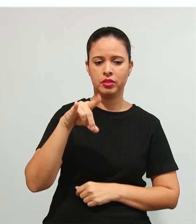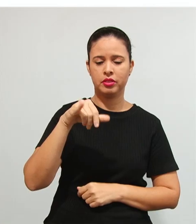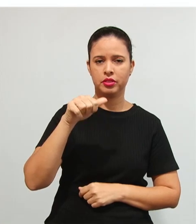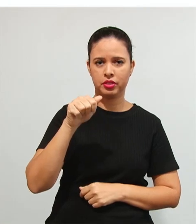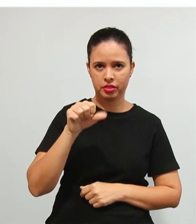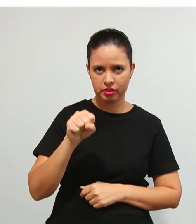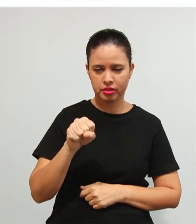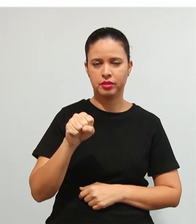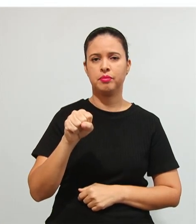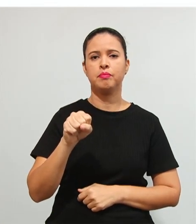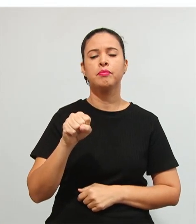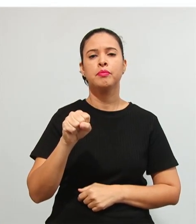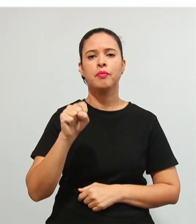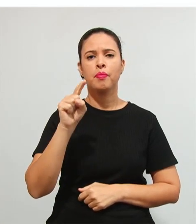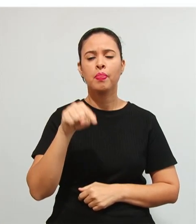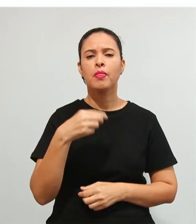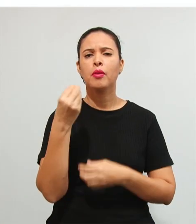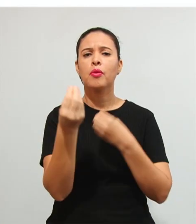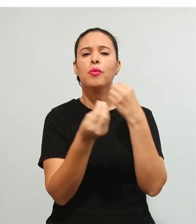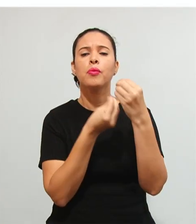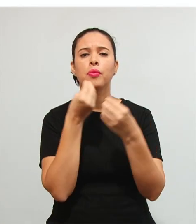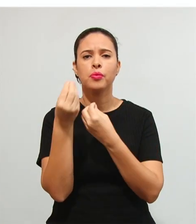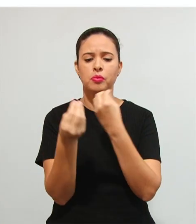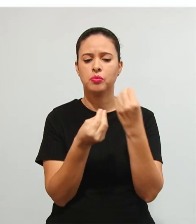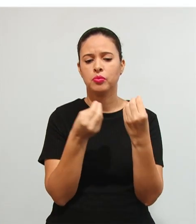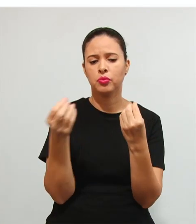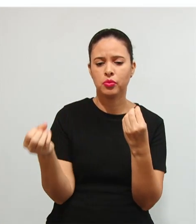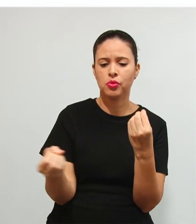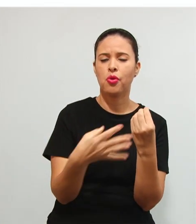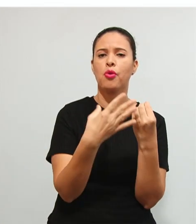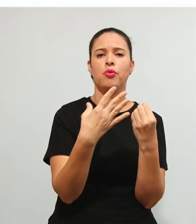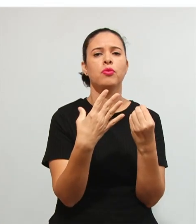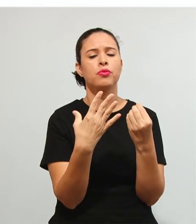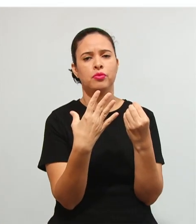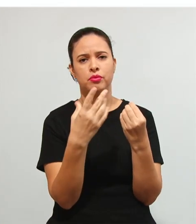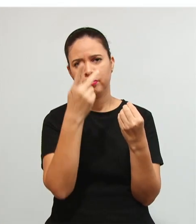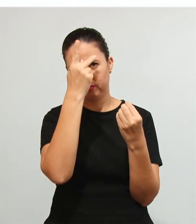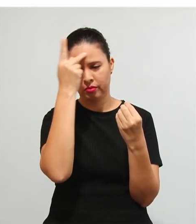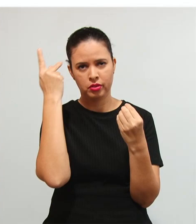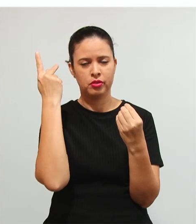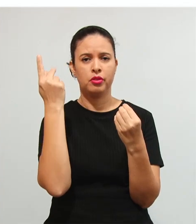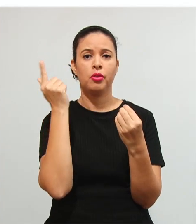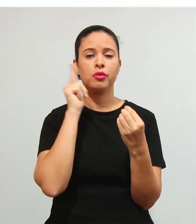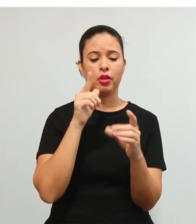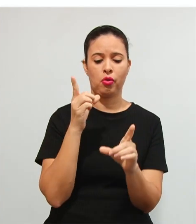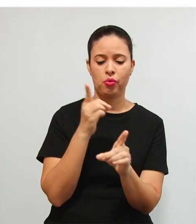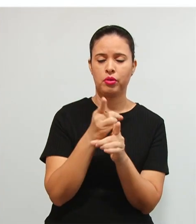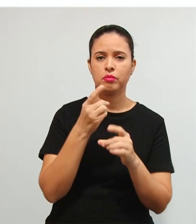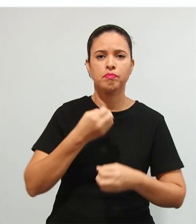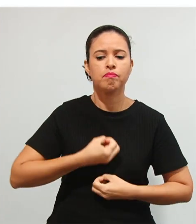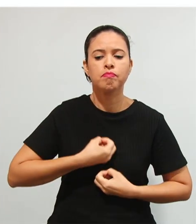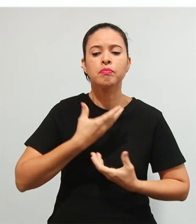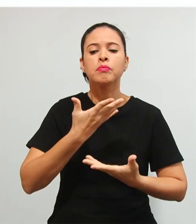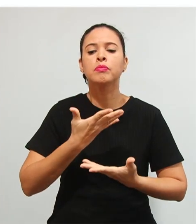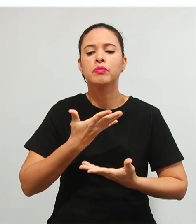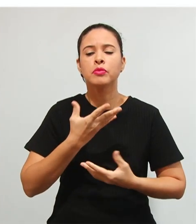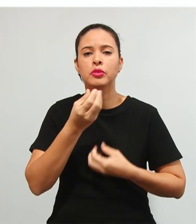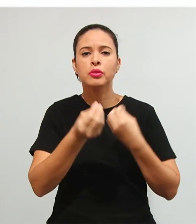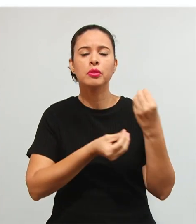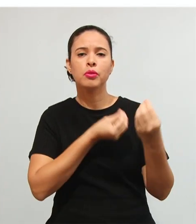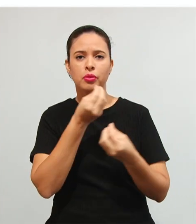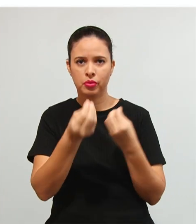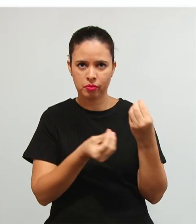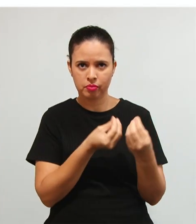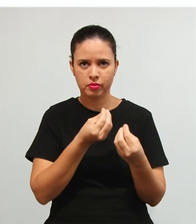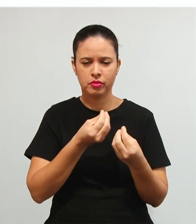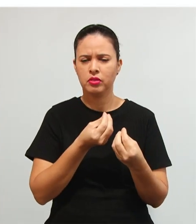essas mídias configuram novas formas que o indivíduo encontra para se expressar. Será que essa forma